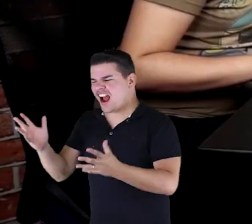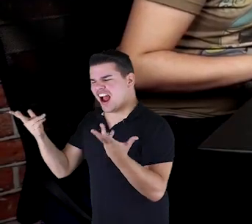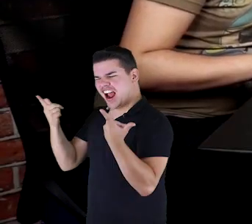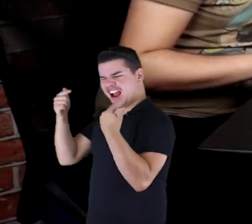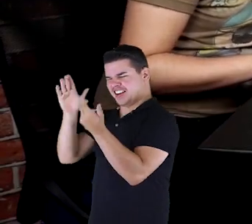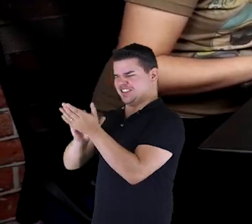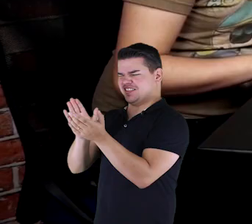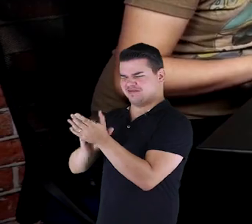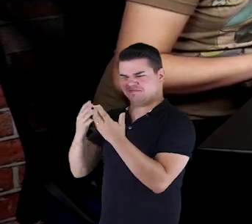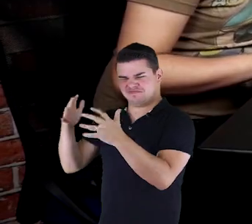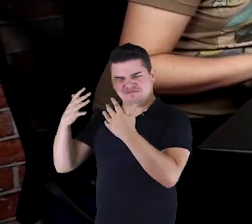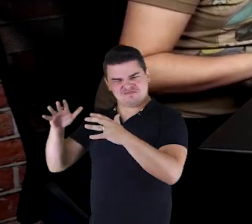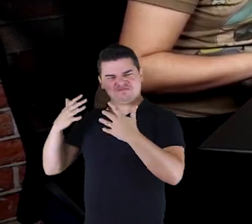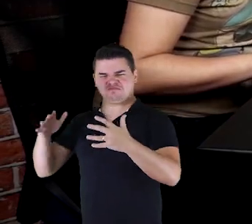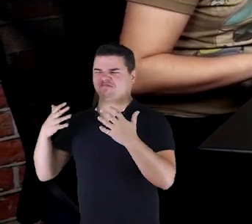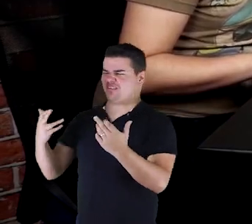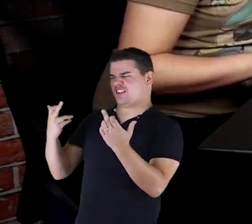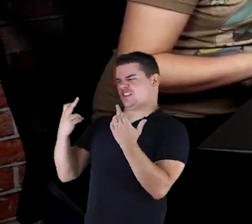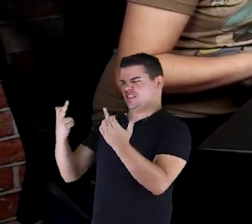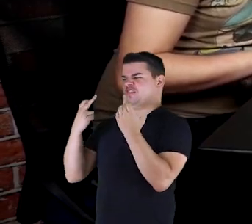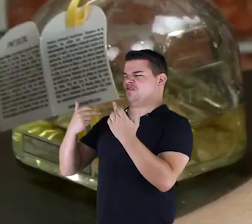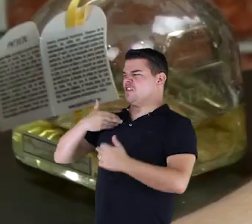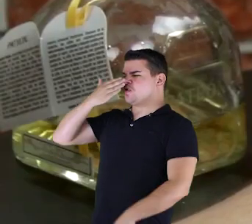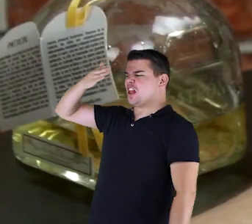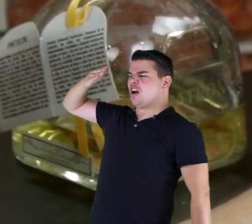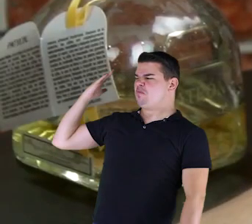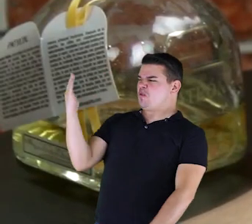Mostra os dois dedos do meio a Cid.